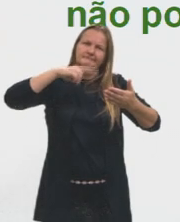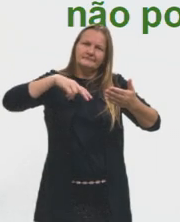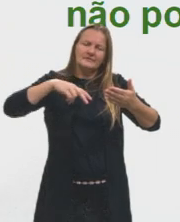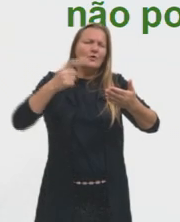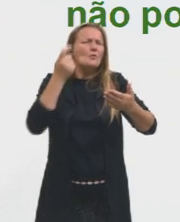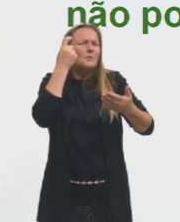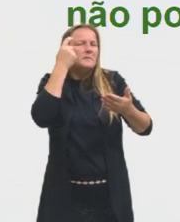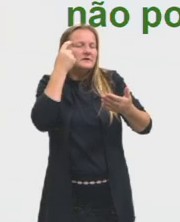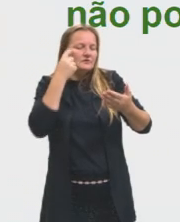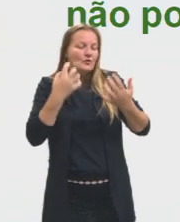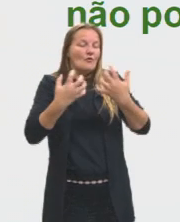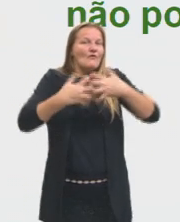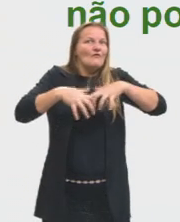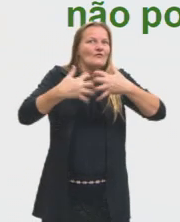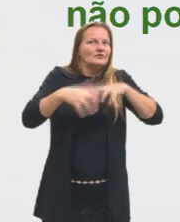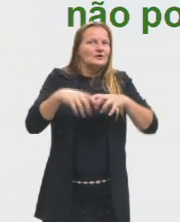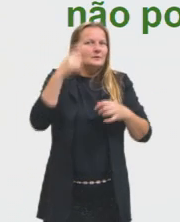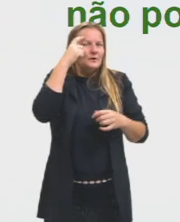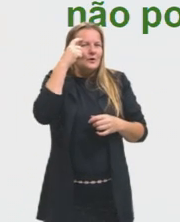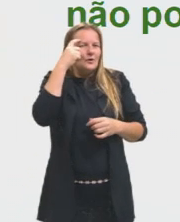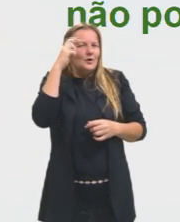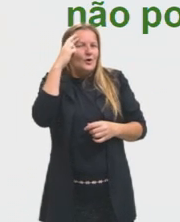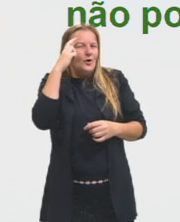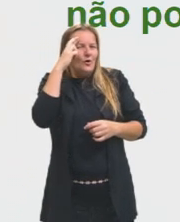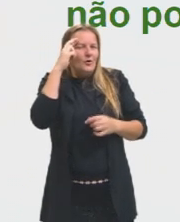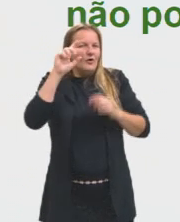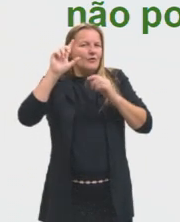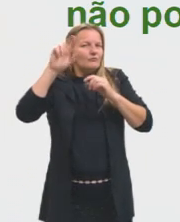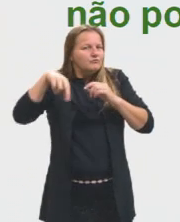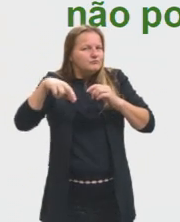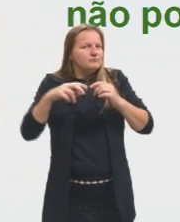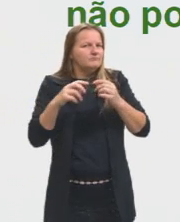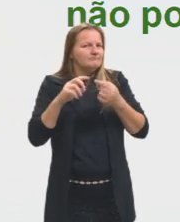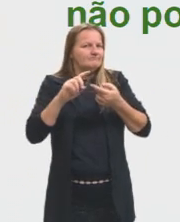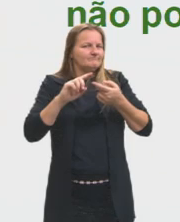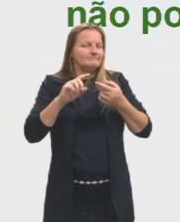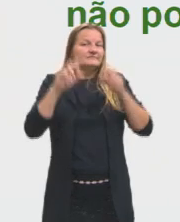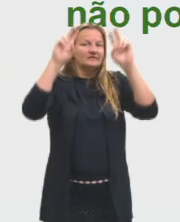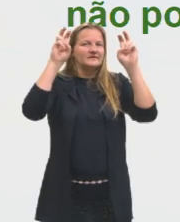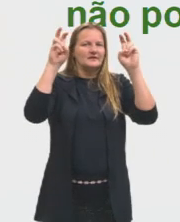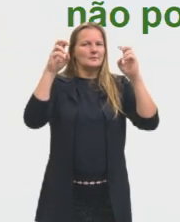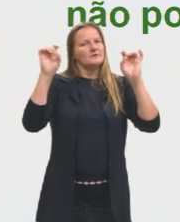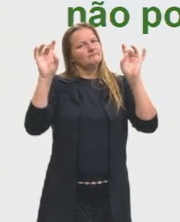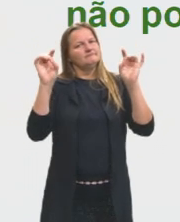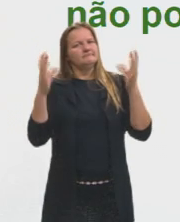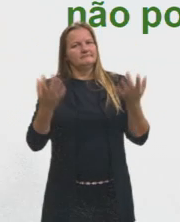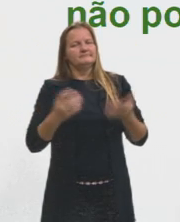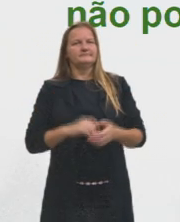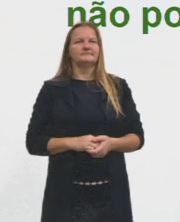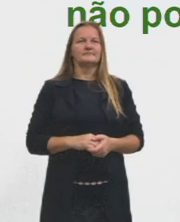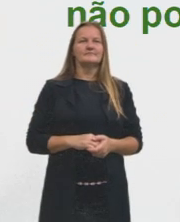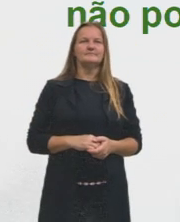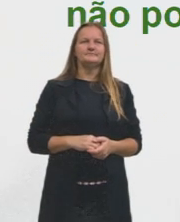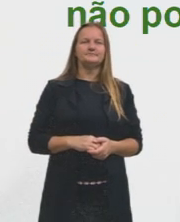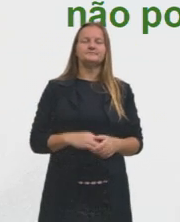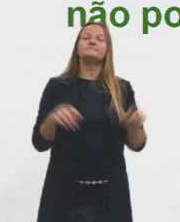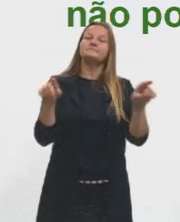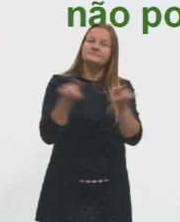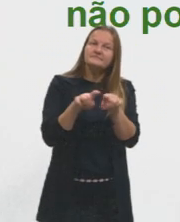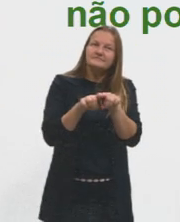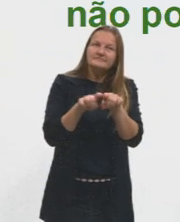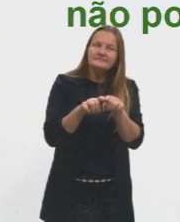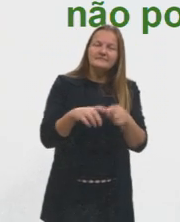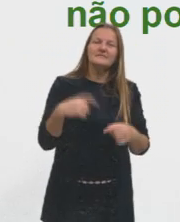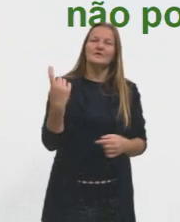como foi que funcionou a minha linha de raciocínio entorno daquela temática E aí nós vamos então